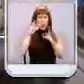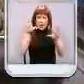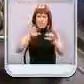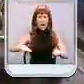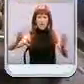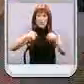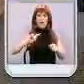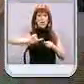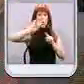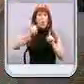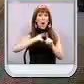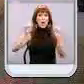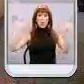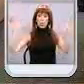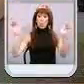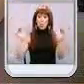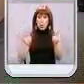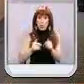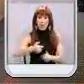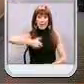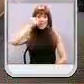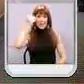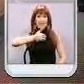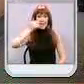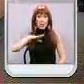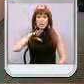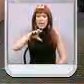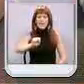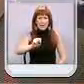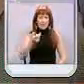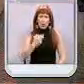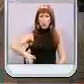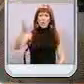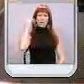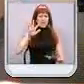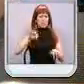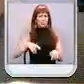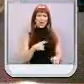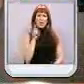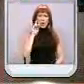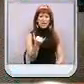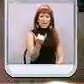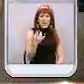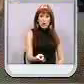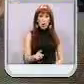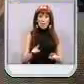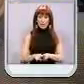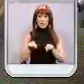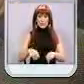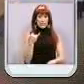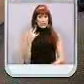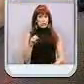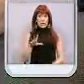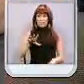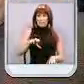e todos os anos vai diminuindo os dias de reserva, ou seja, o ano passado terminou no dia 29, este ano já terminou no dia